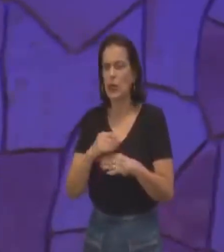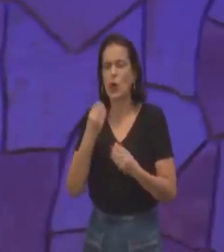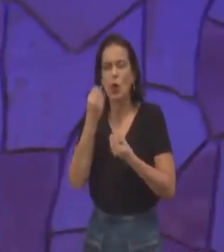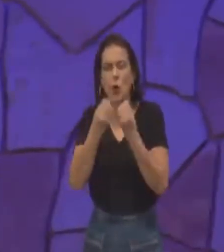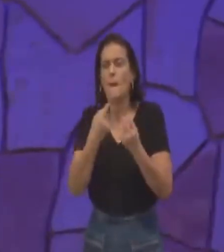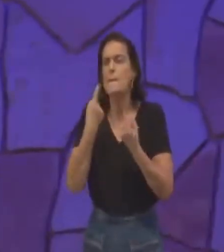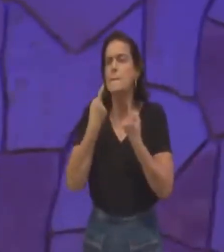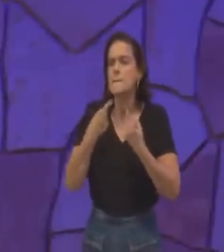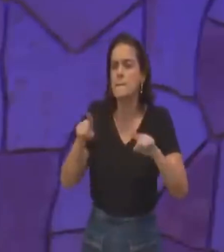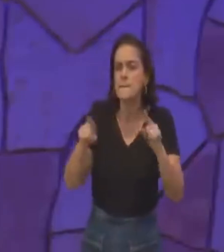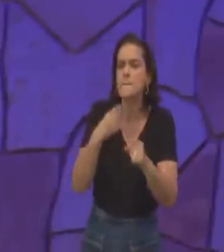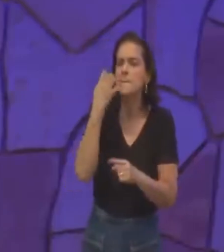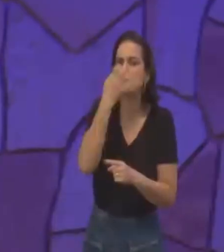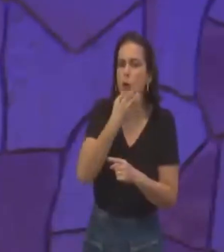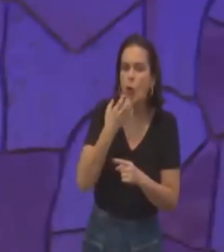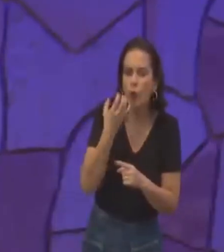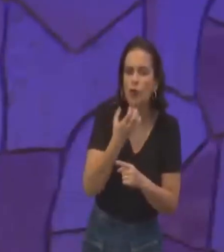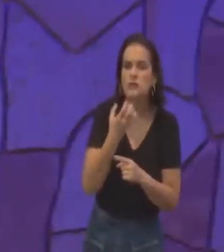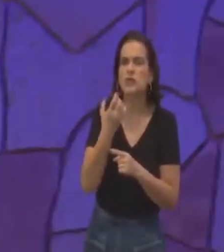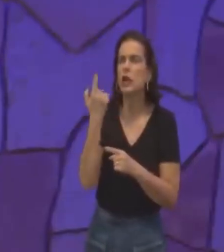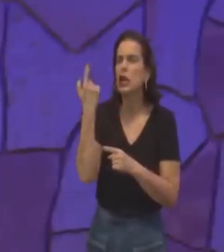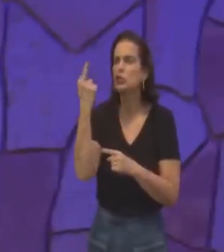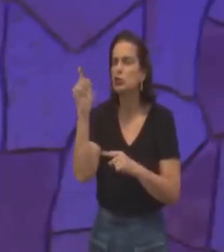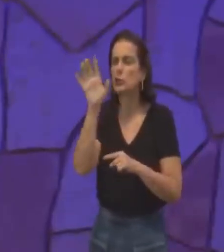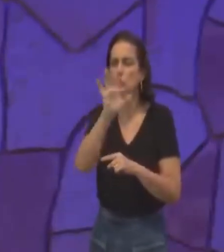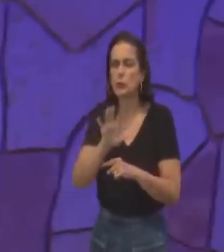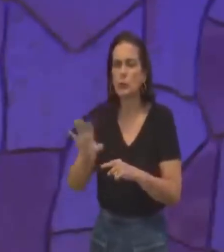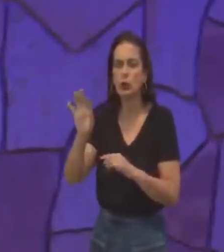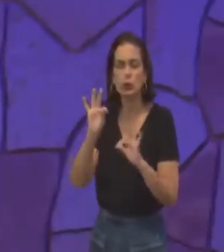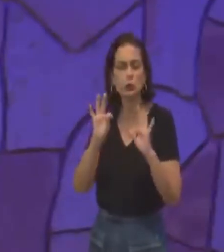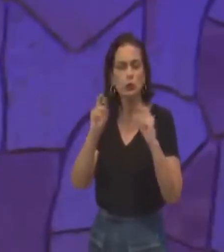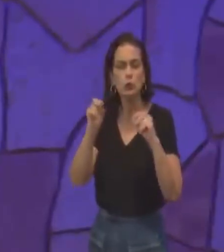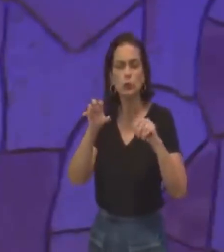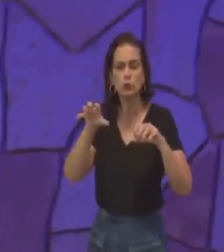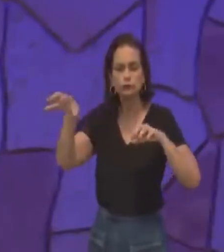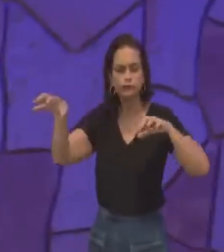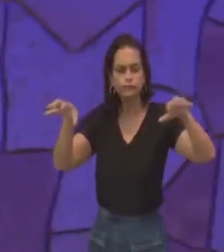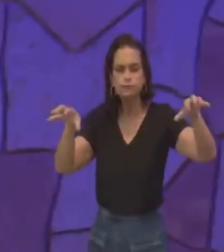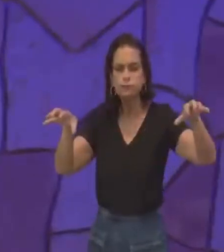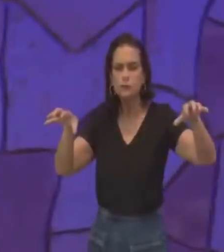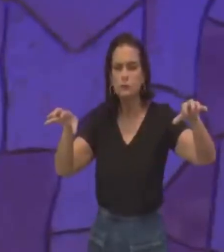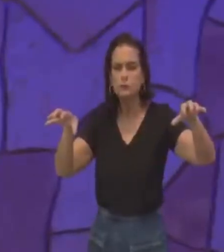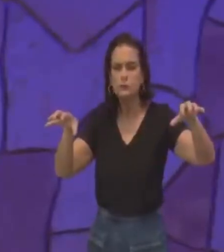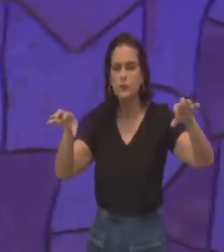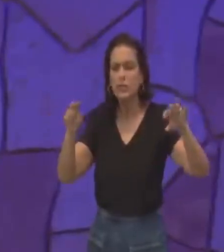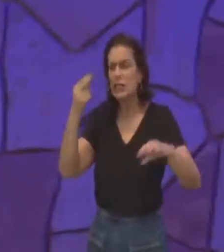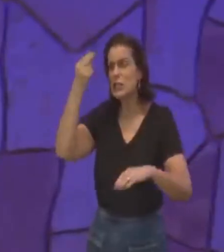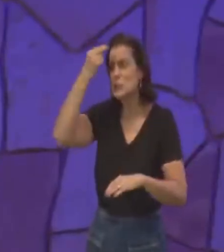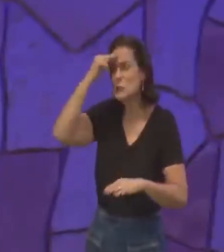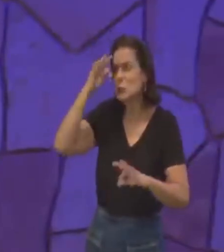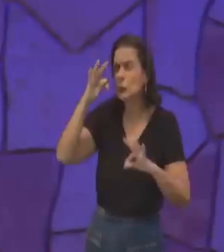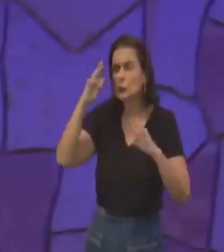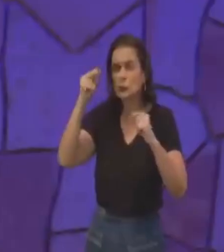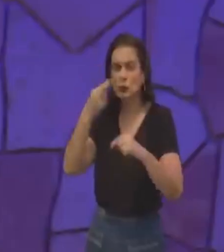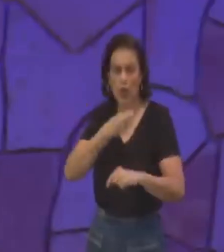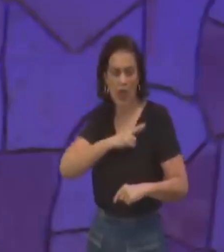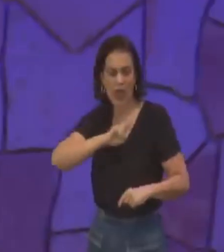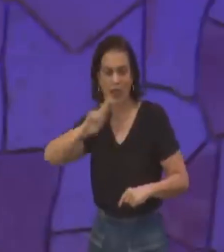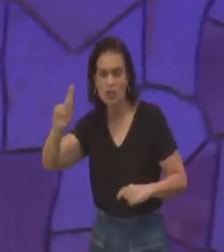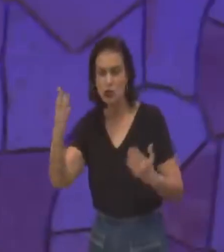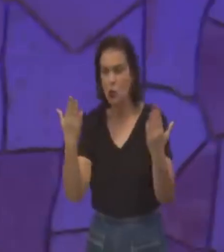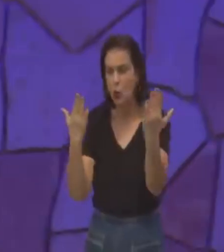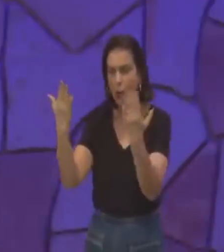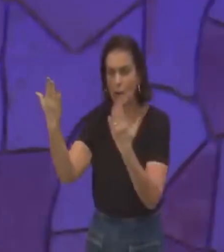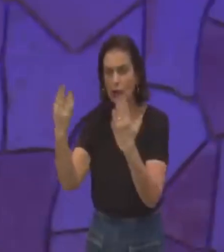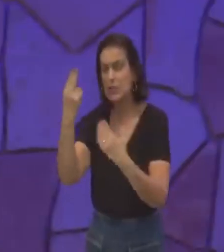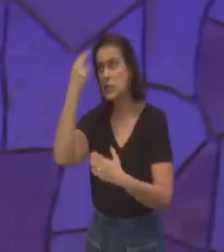música, dança, geografia, iluminação, espaçamento, inódia, história, religiões comparadas, história